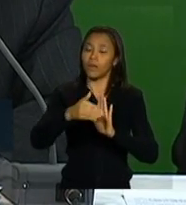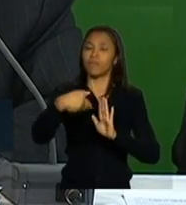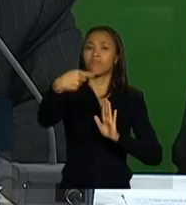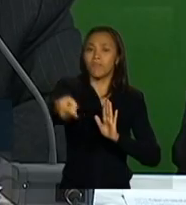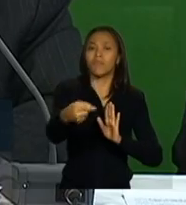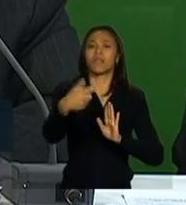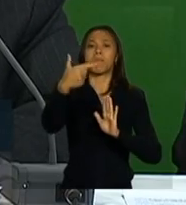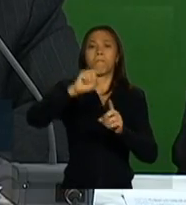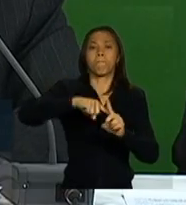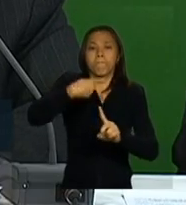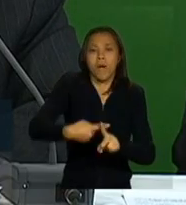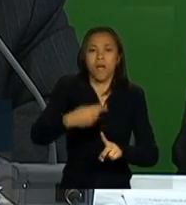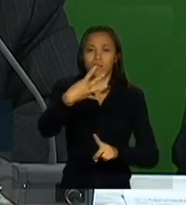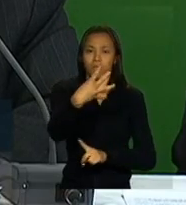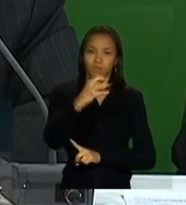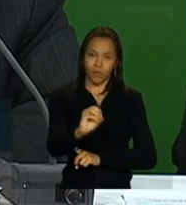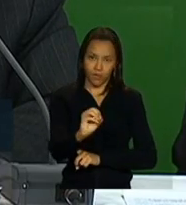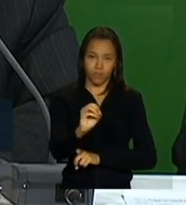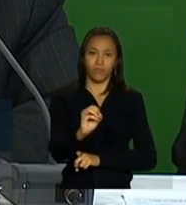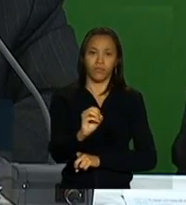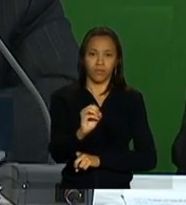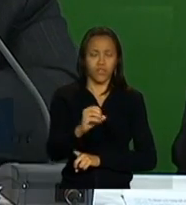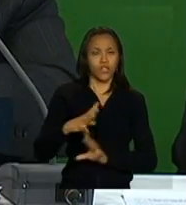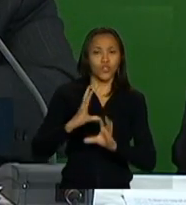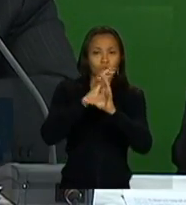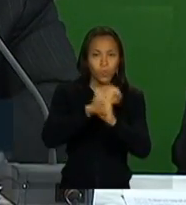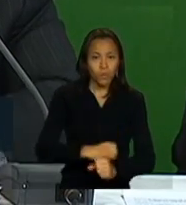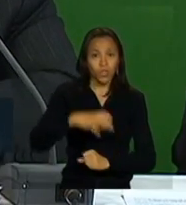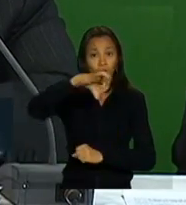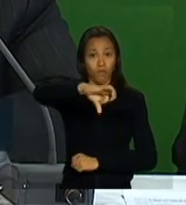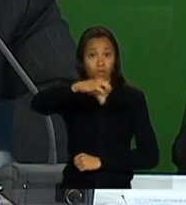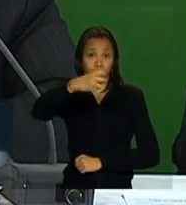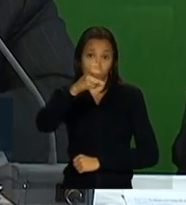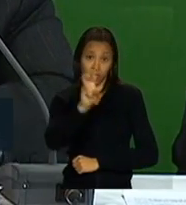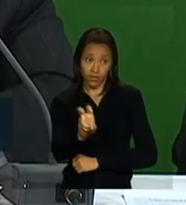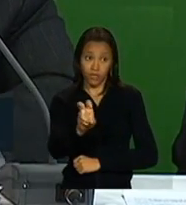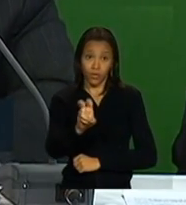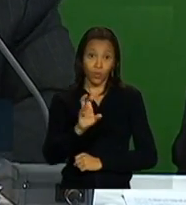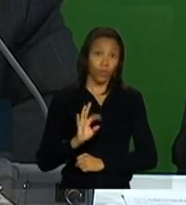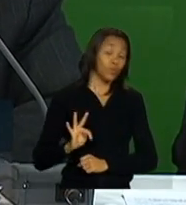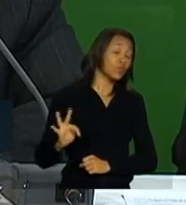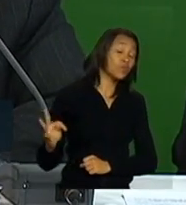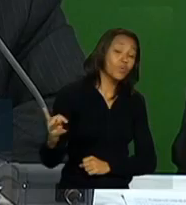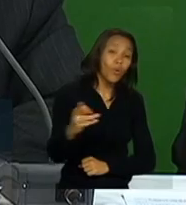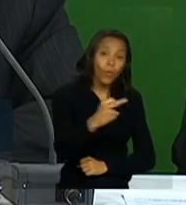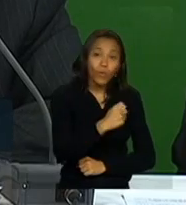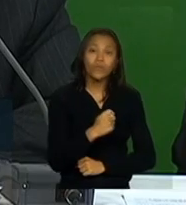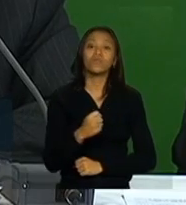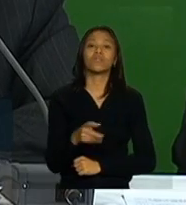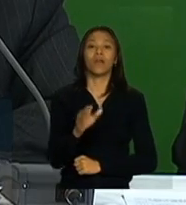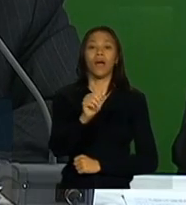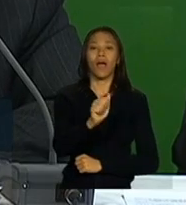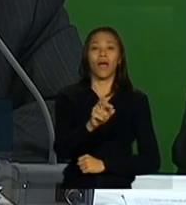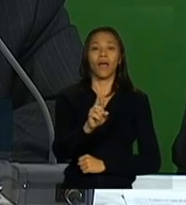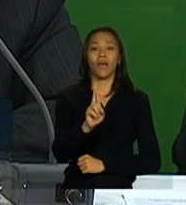mais 40, para ser exato. Fica 95 todos os arrendamentos que nós vamos fazer até 17.